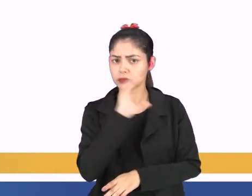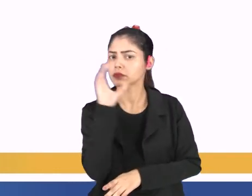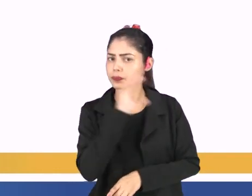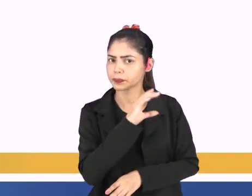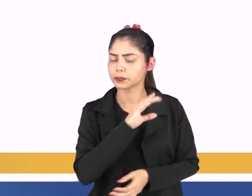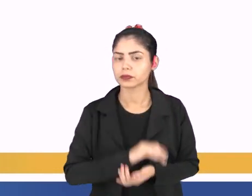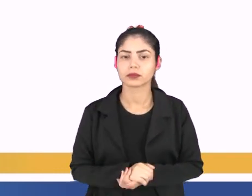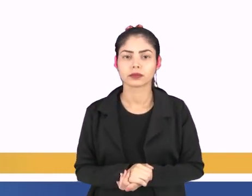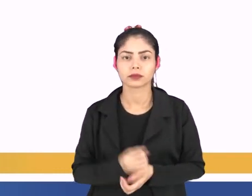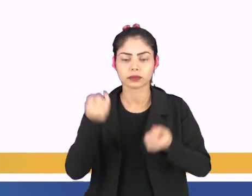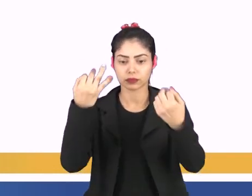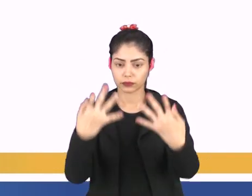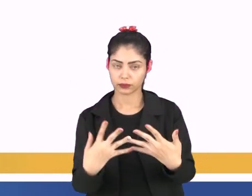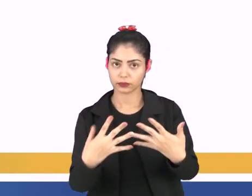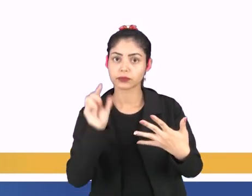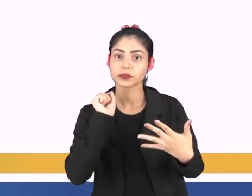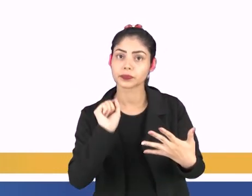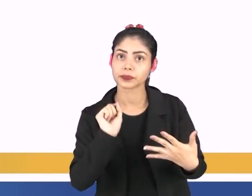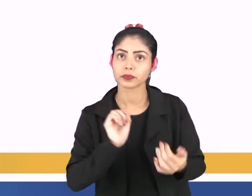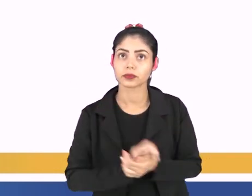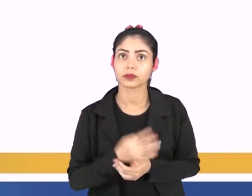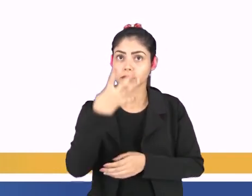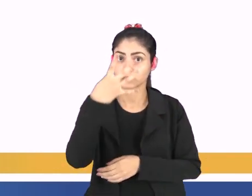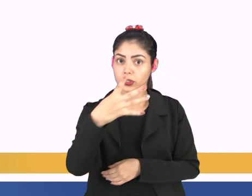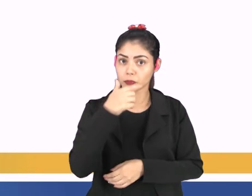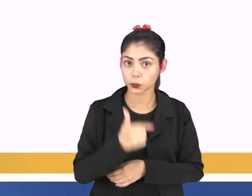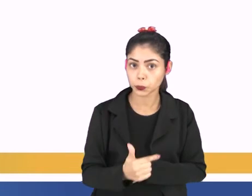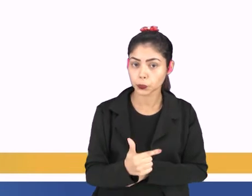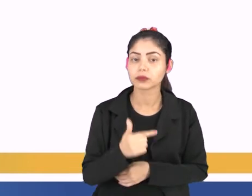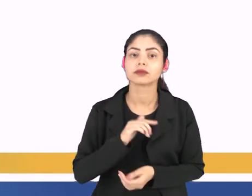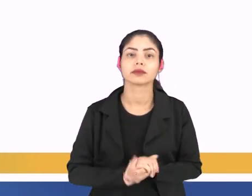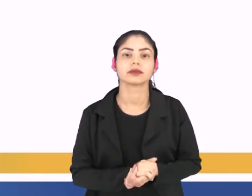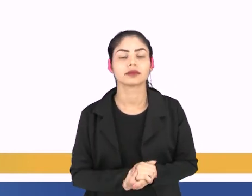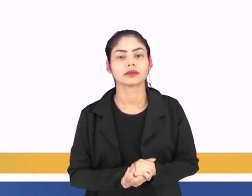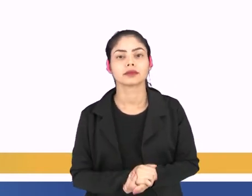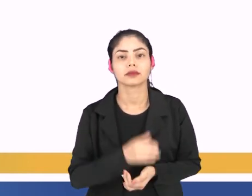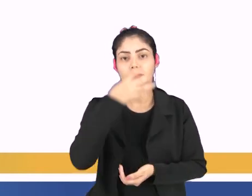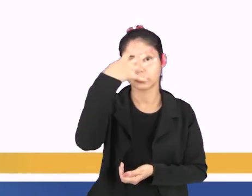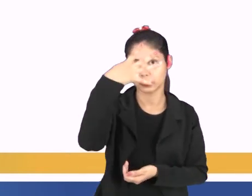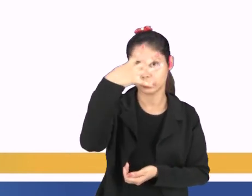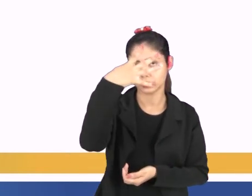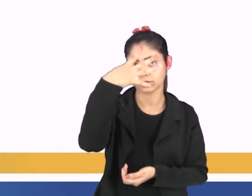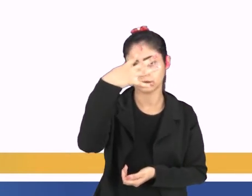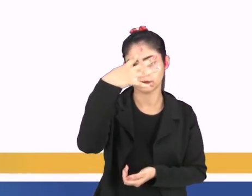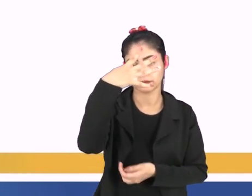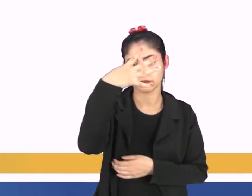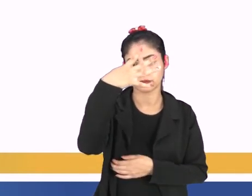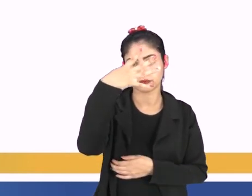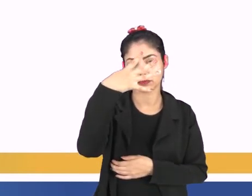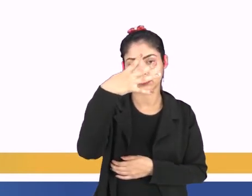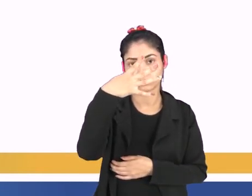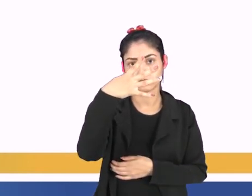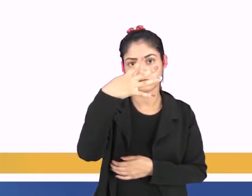rapidamente essa seguinte situação: 4 sobre 2, ou seja, 4